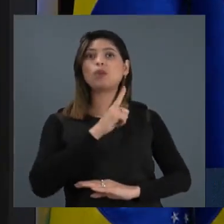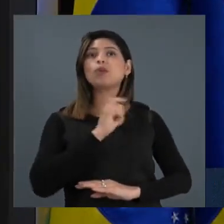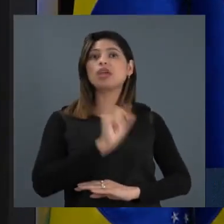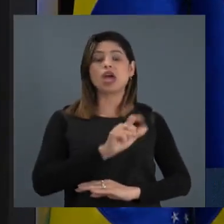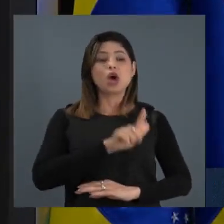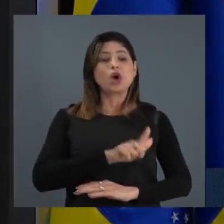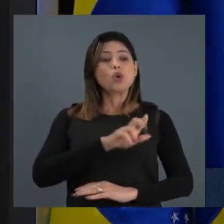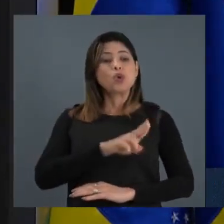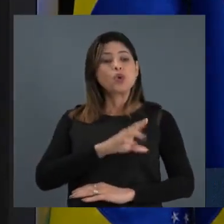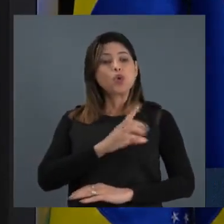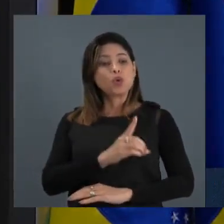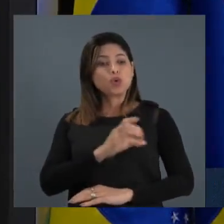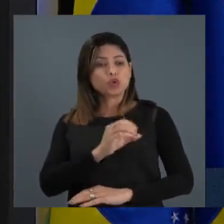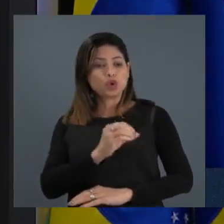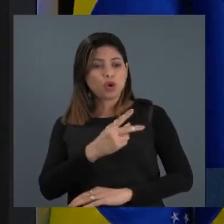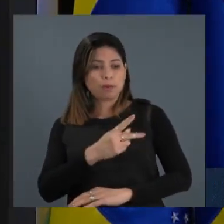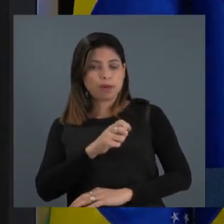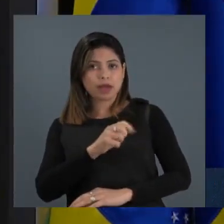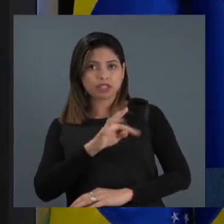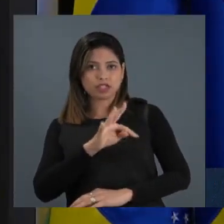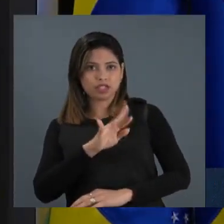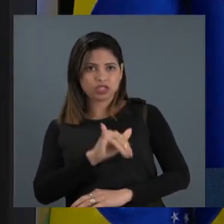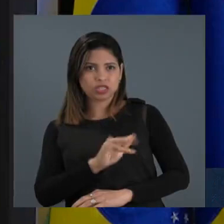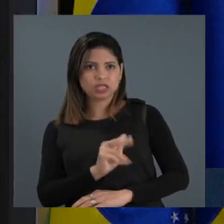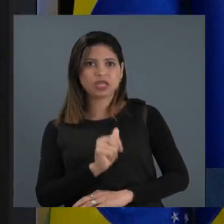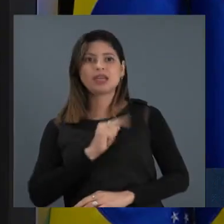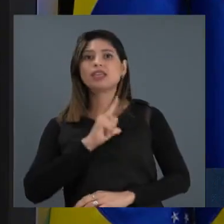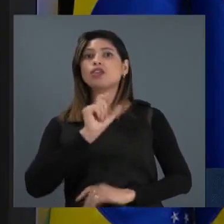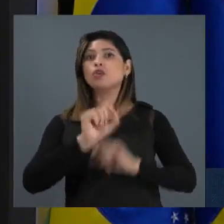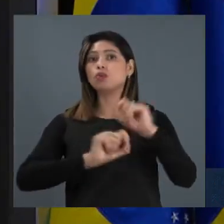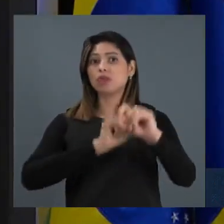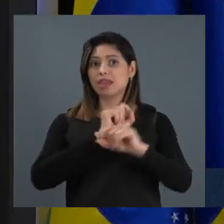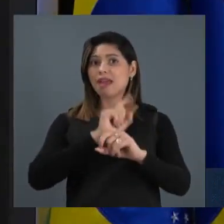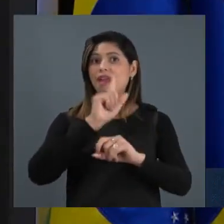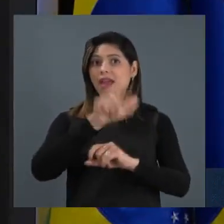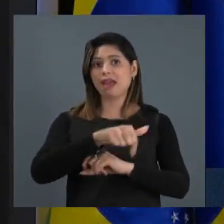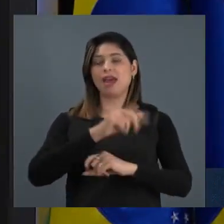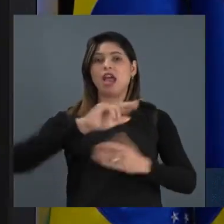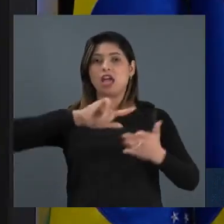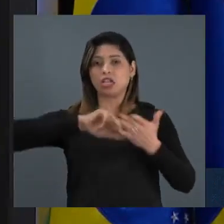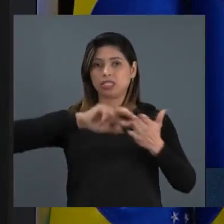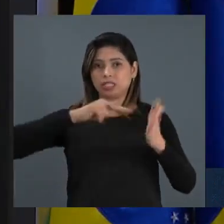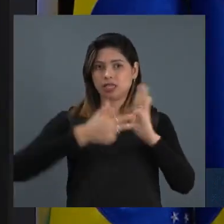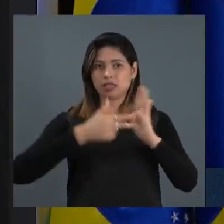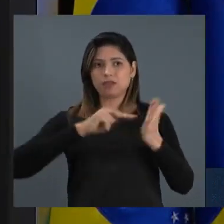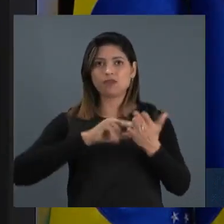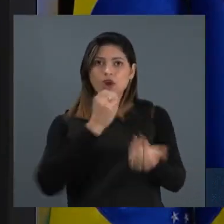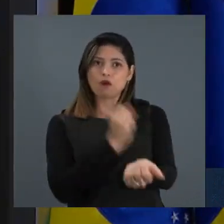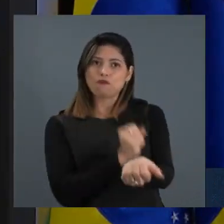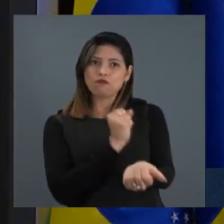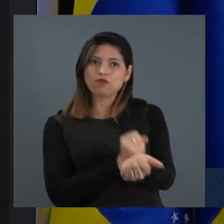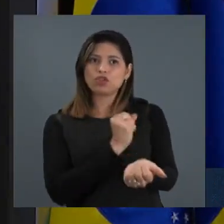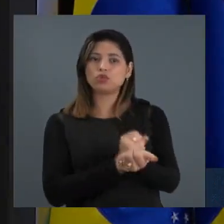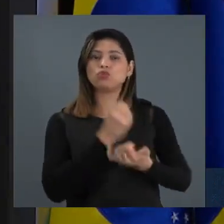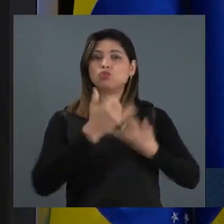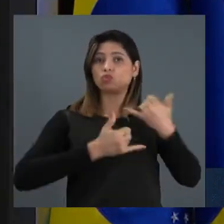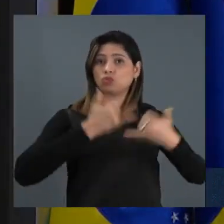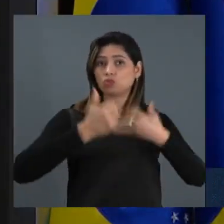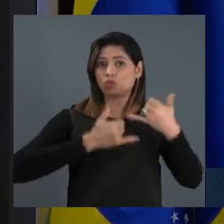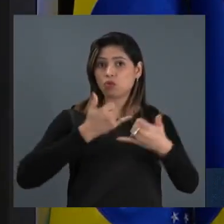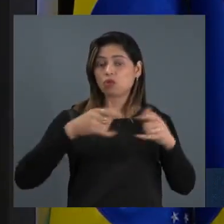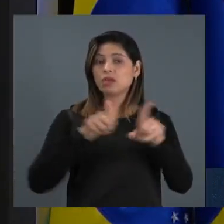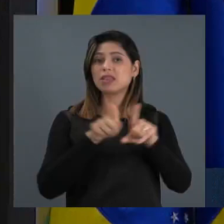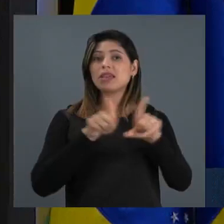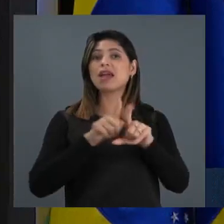ludopatia. Estatísticas mundiais apontam que em países com jogos de azar liberados, entre 1% e 5%